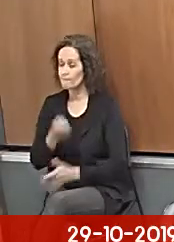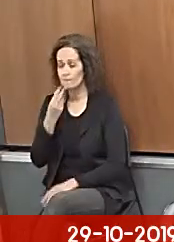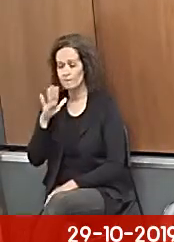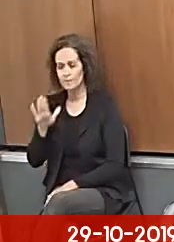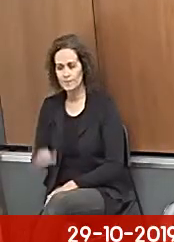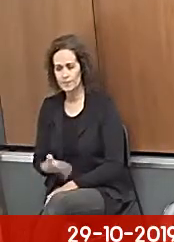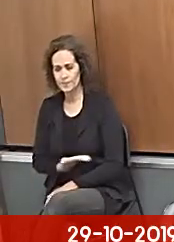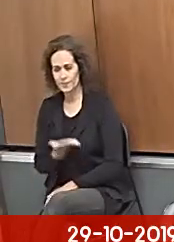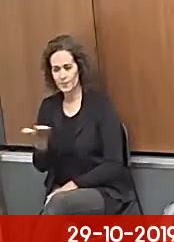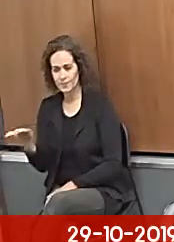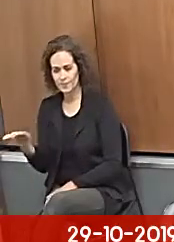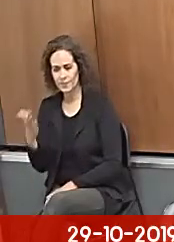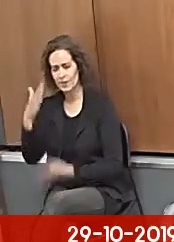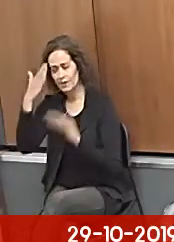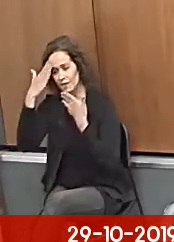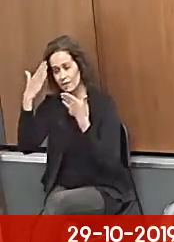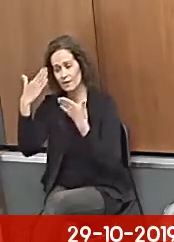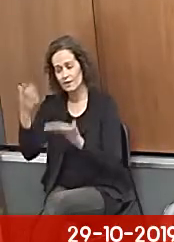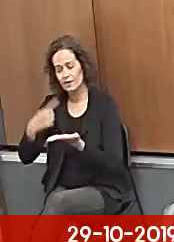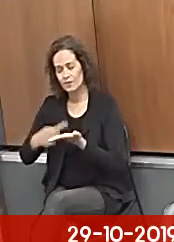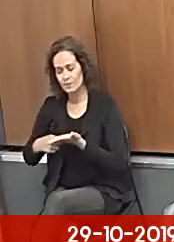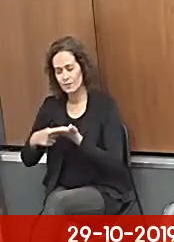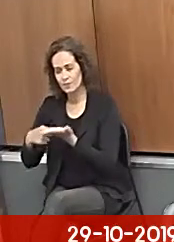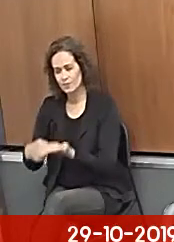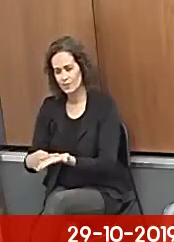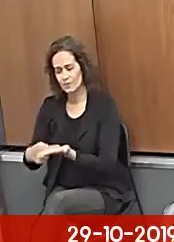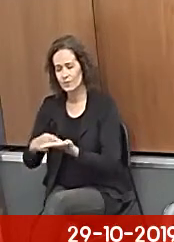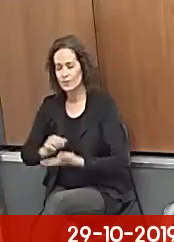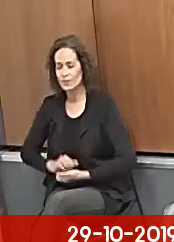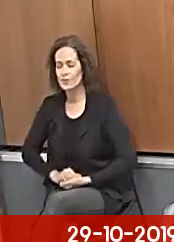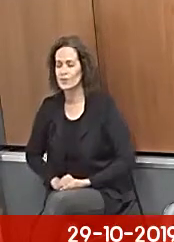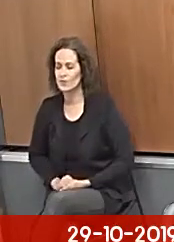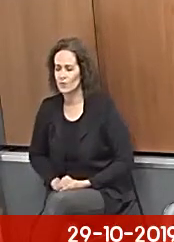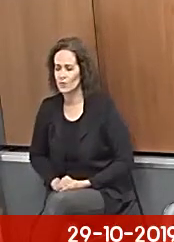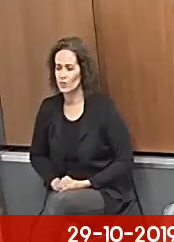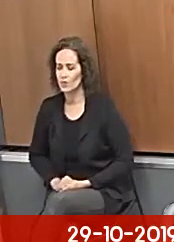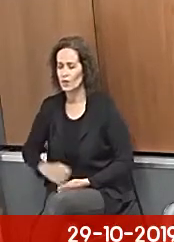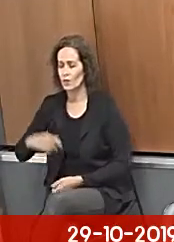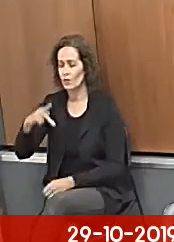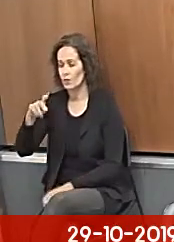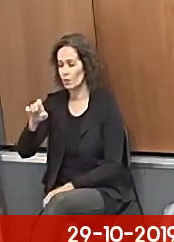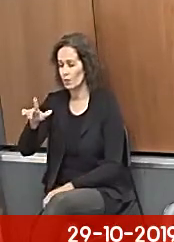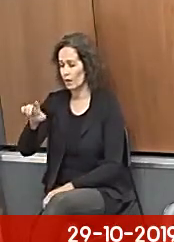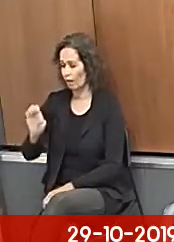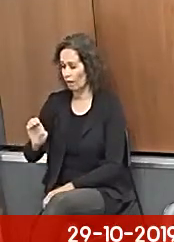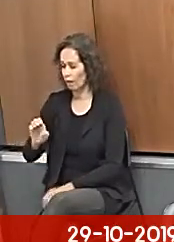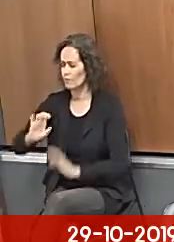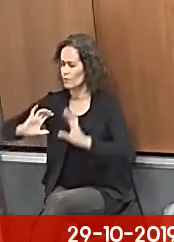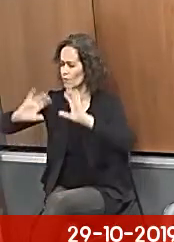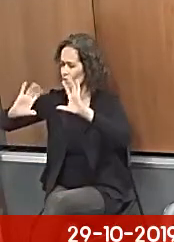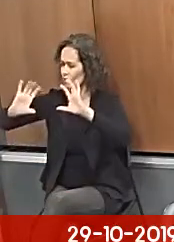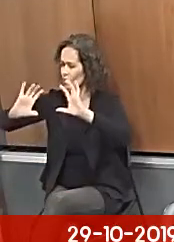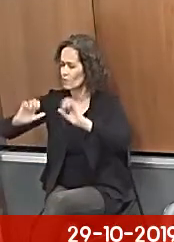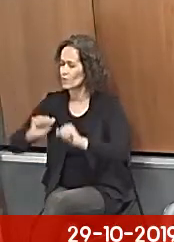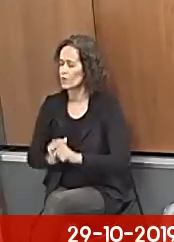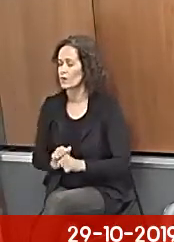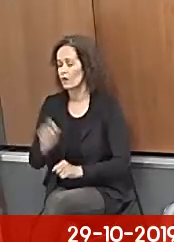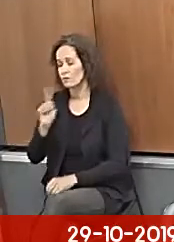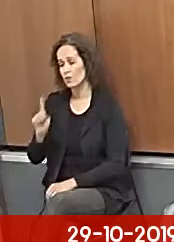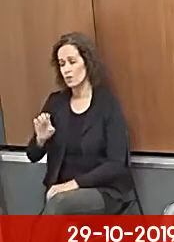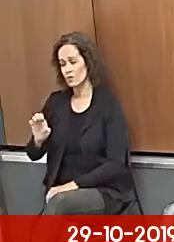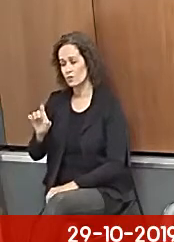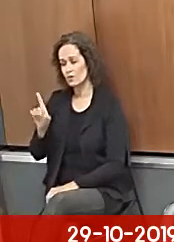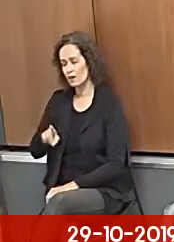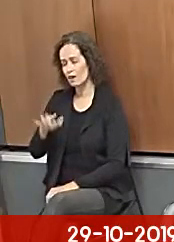todos. Agradeço o convite. Questão do Pelé, do vôlei, ele não pôde estar presente, José Francisco,